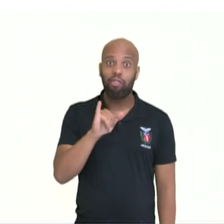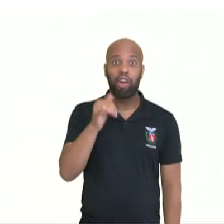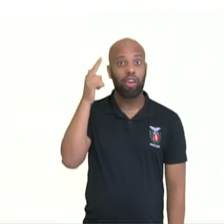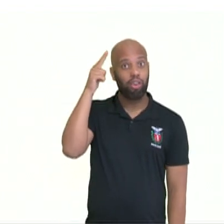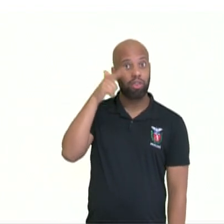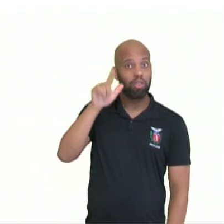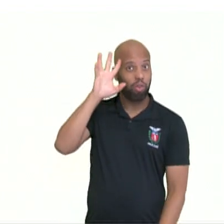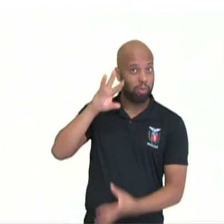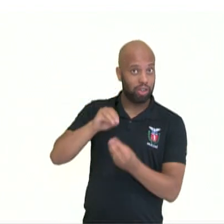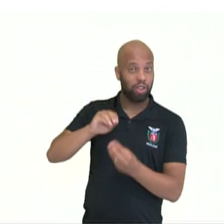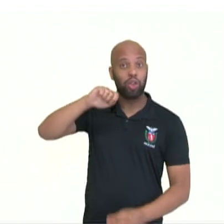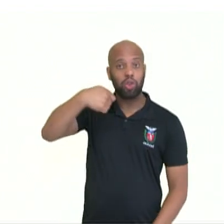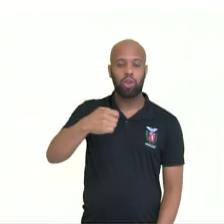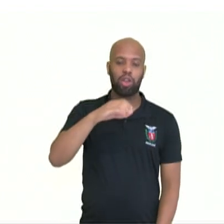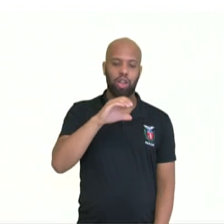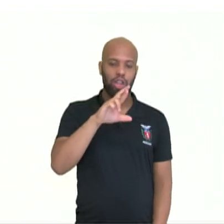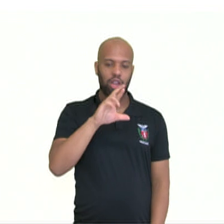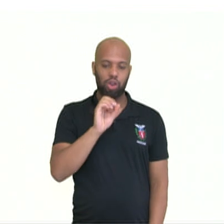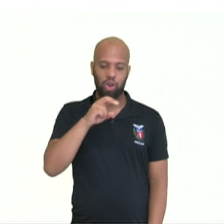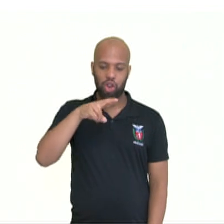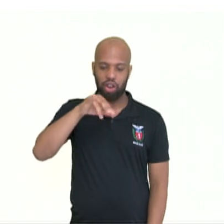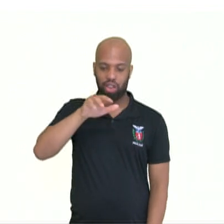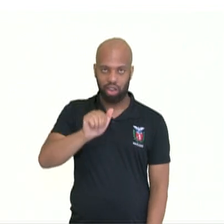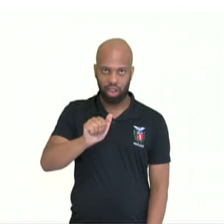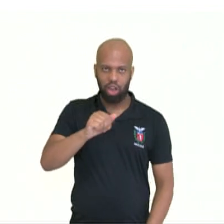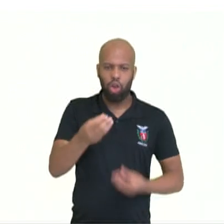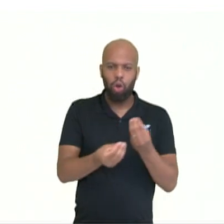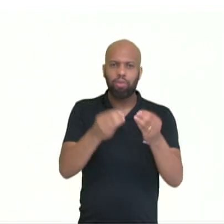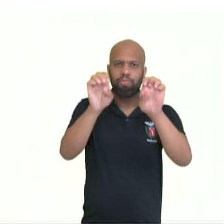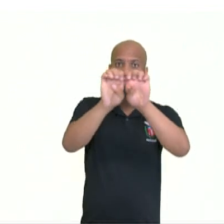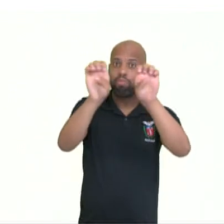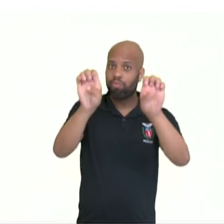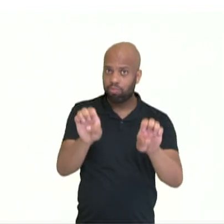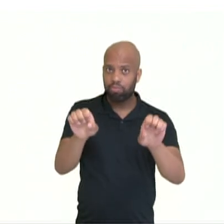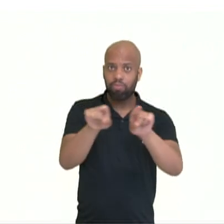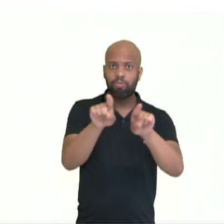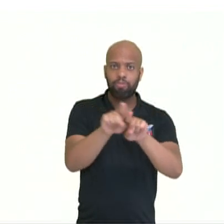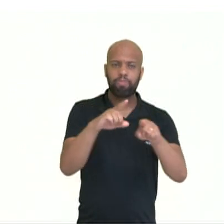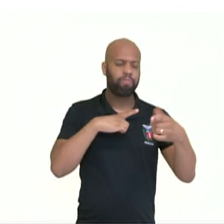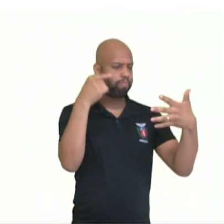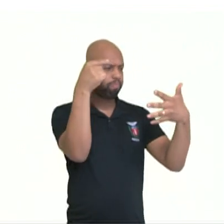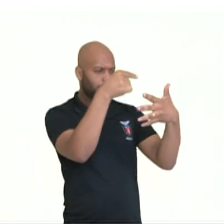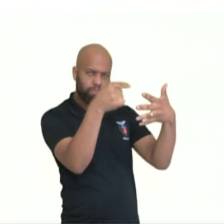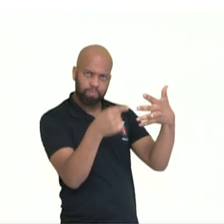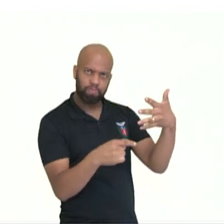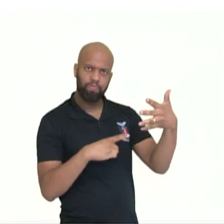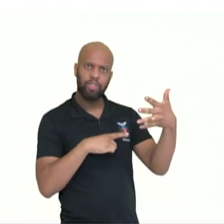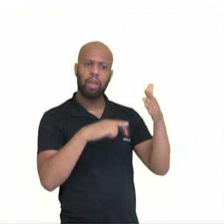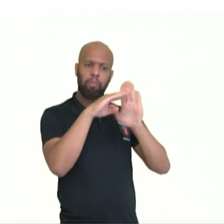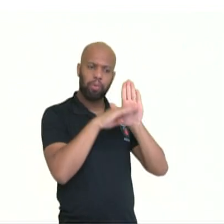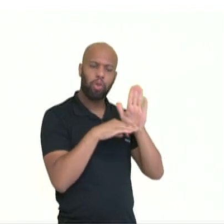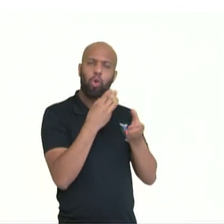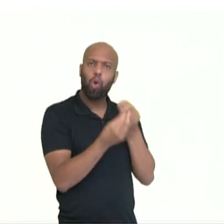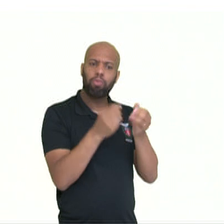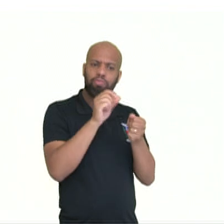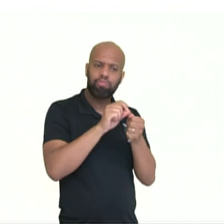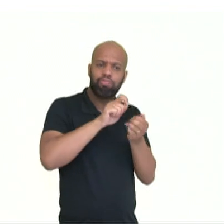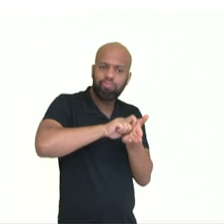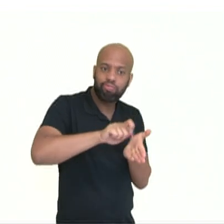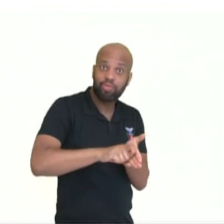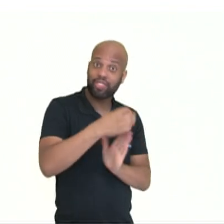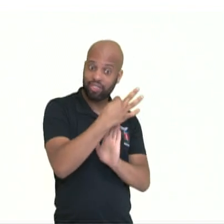Objetivos. Hoje nós temos um objetivo muito bom aqui. Nós vamos entender sobre crônica. Então, a